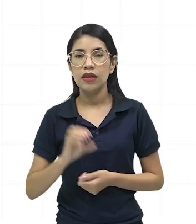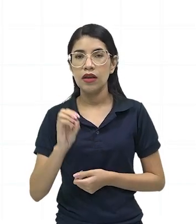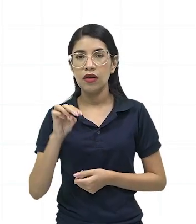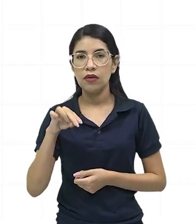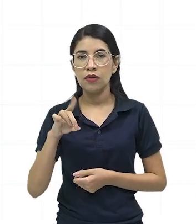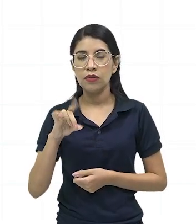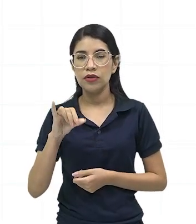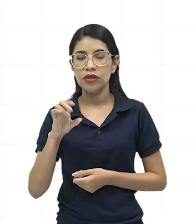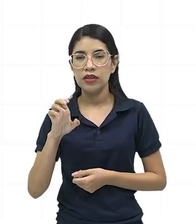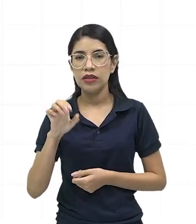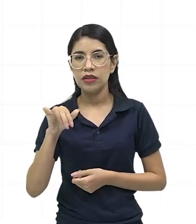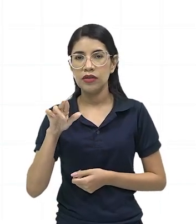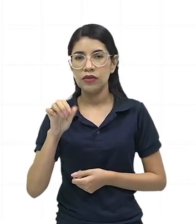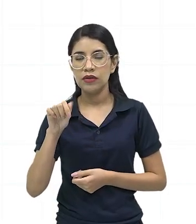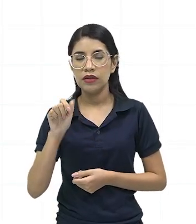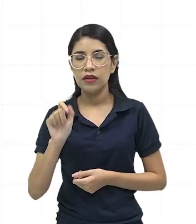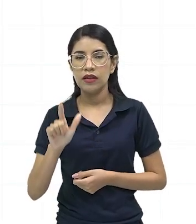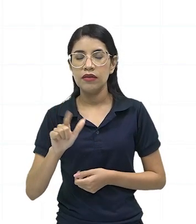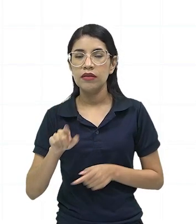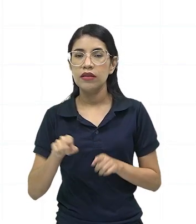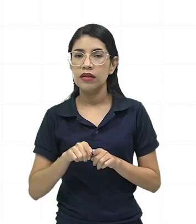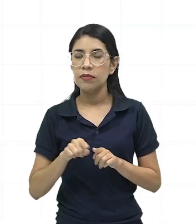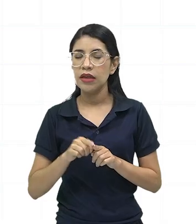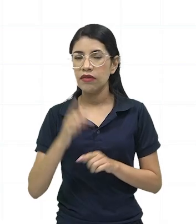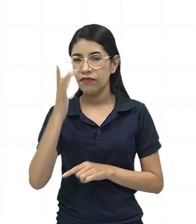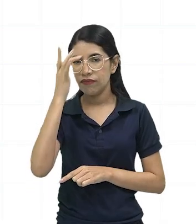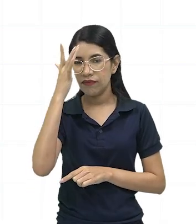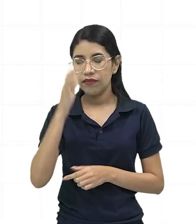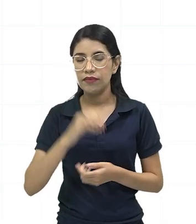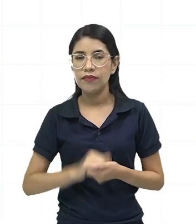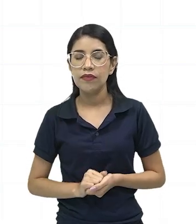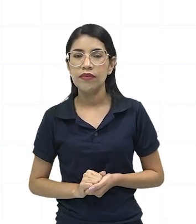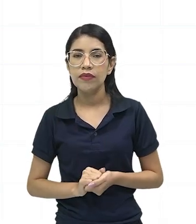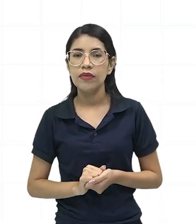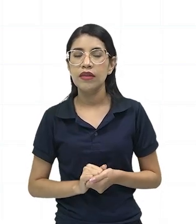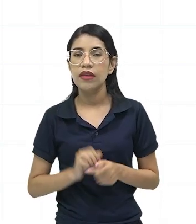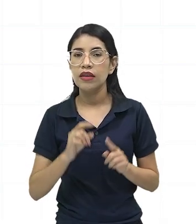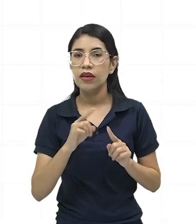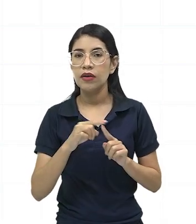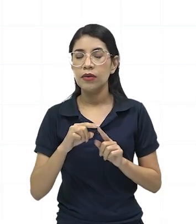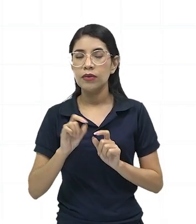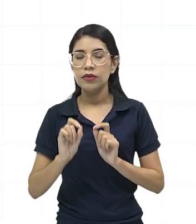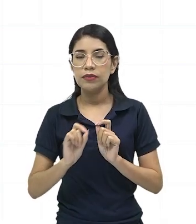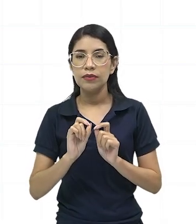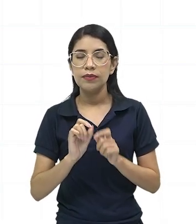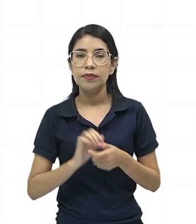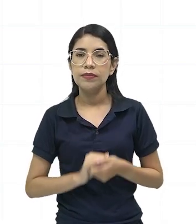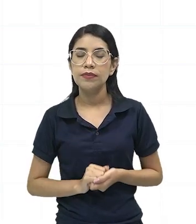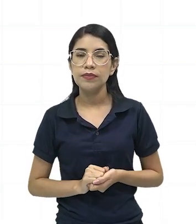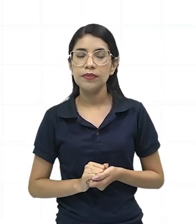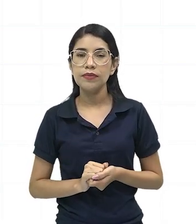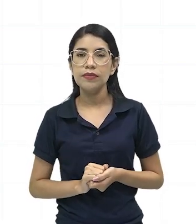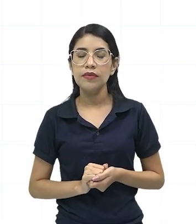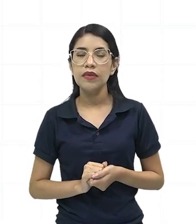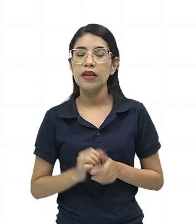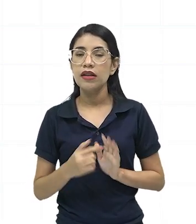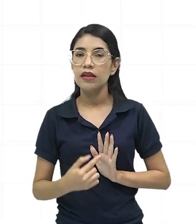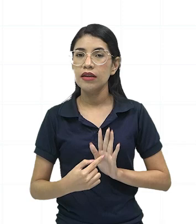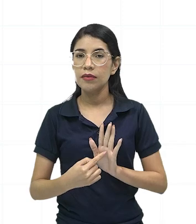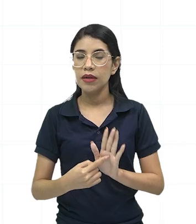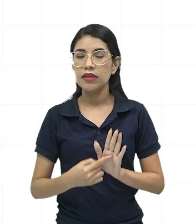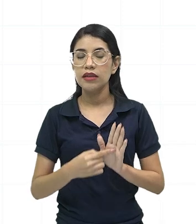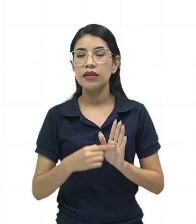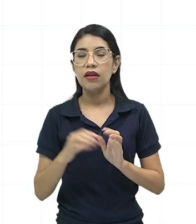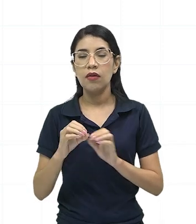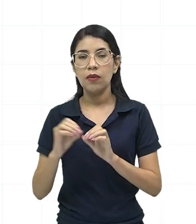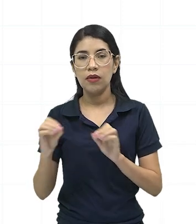nós temos as condicionais, também bastante tranquila, que são as conjunções subordinativas que introduzem